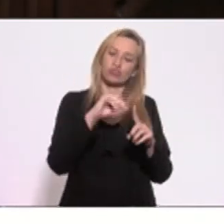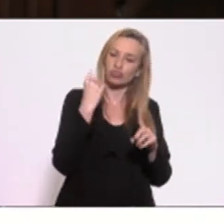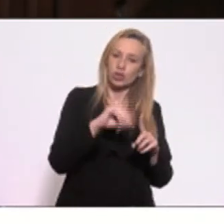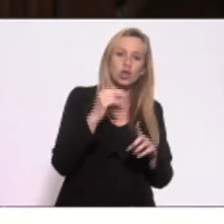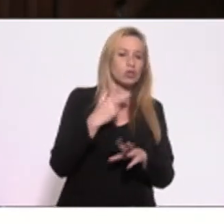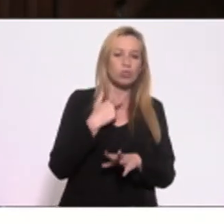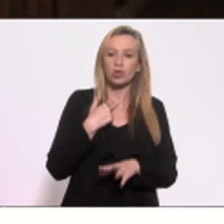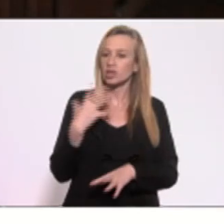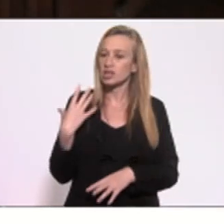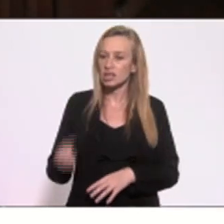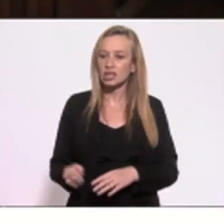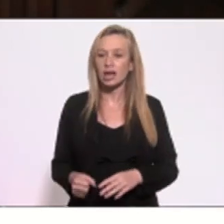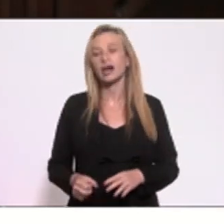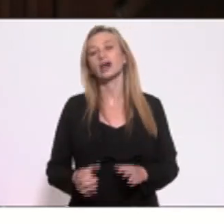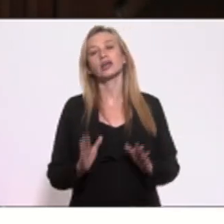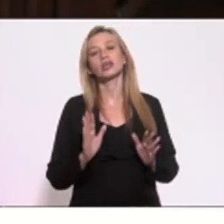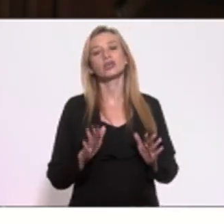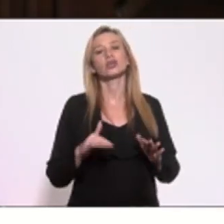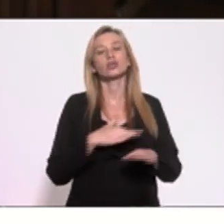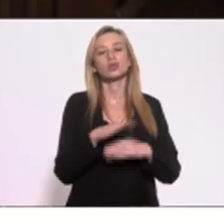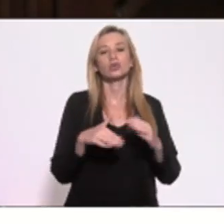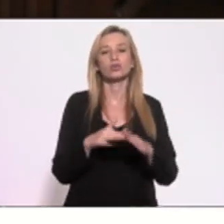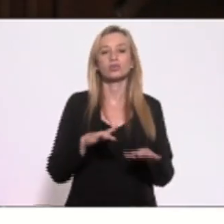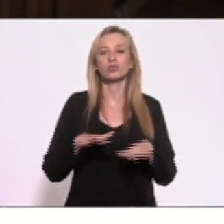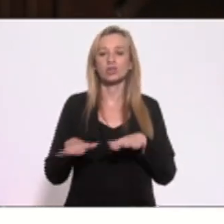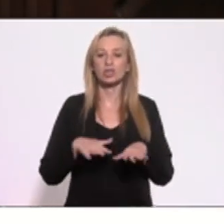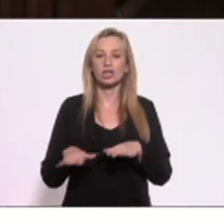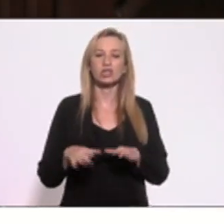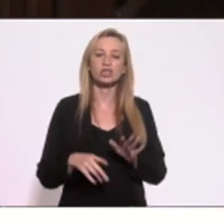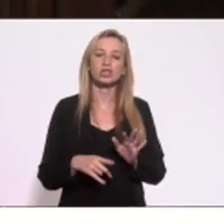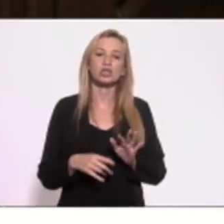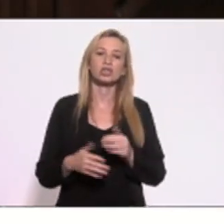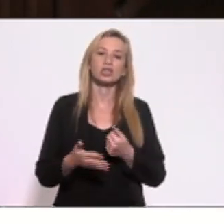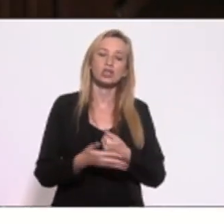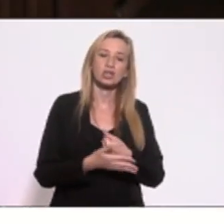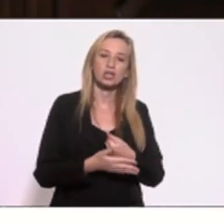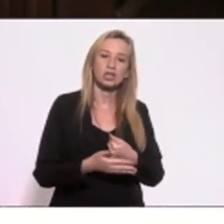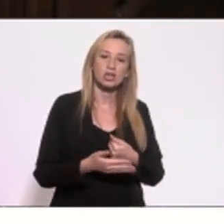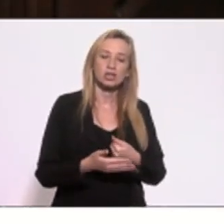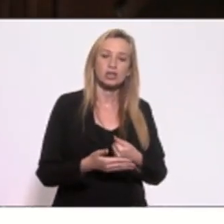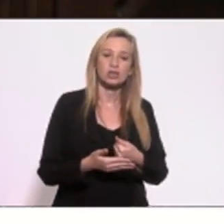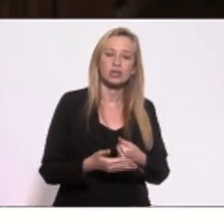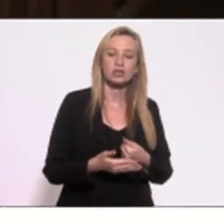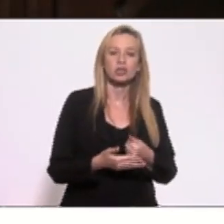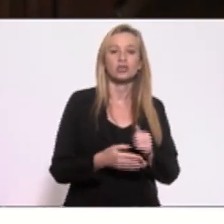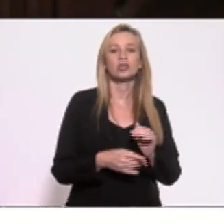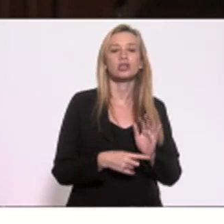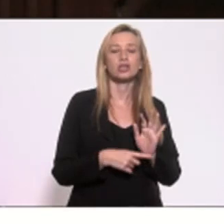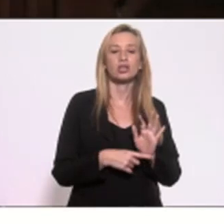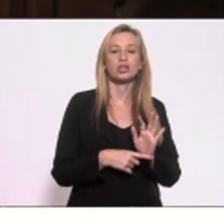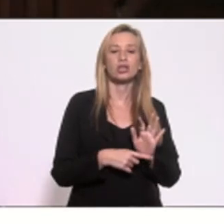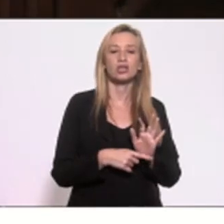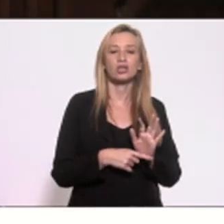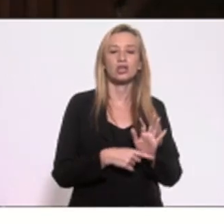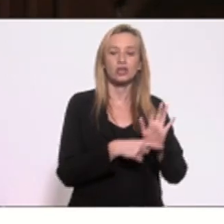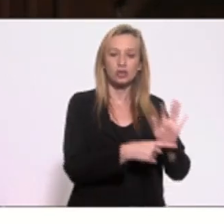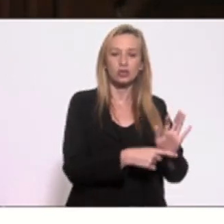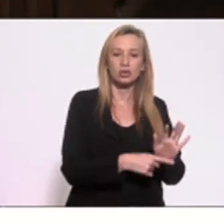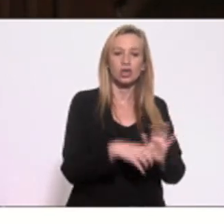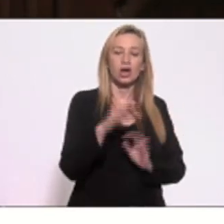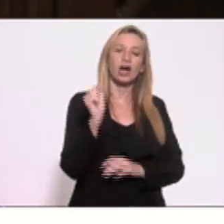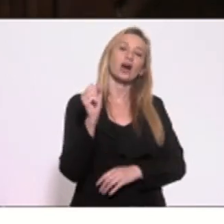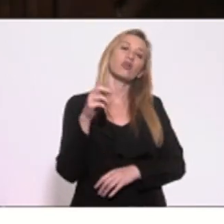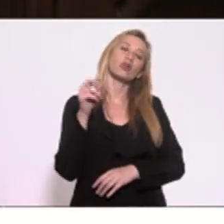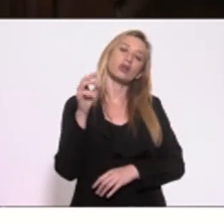né? Portanto, fazer aqui toda essa manifestação de solidariedade, de desagravo ao Glenn, que tem cumprido um